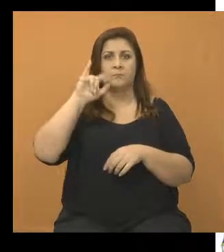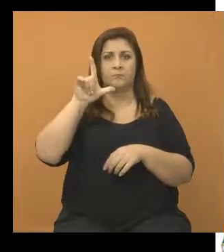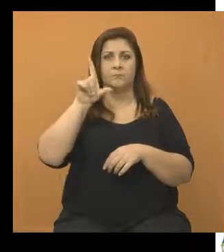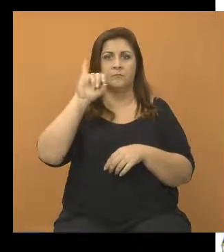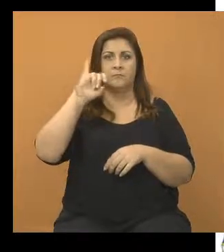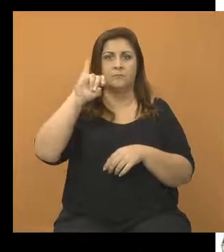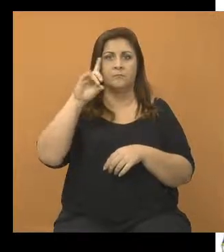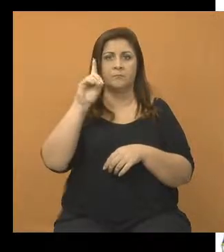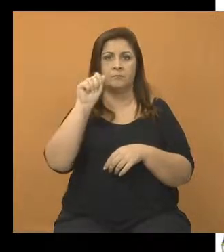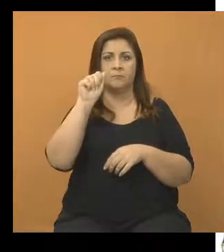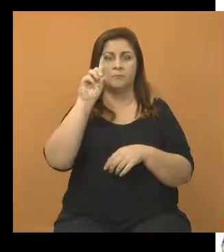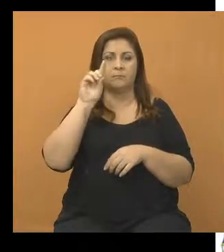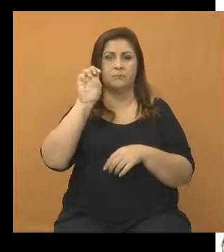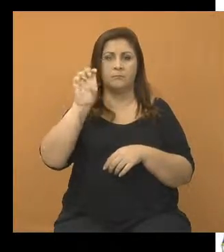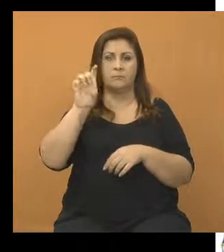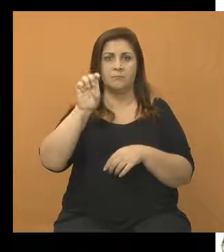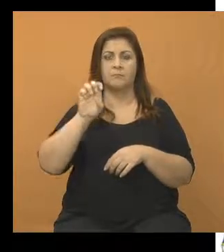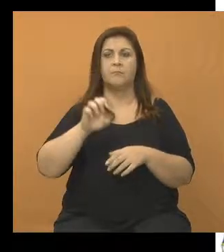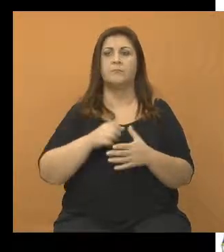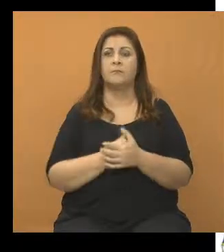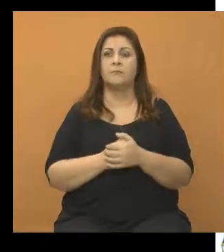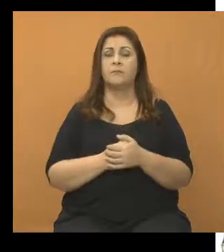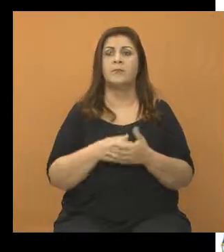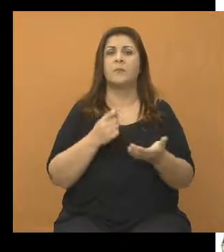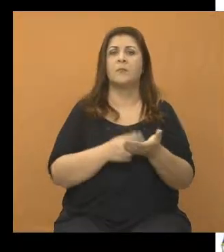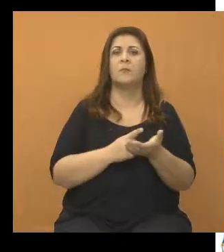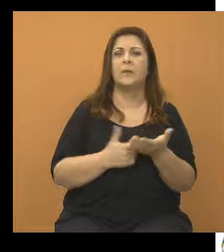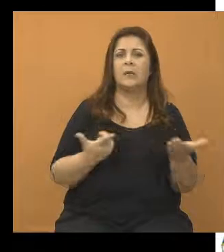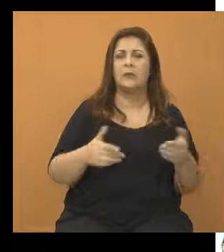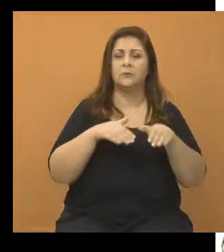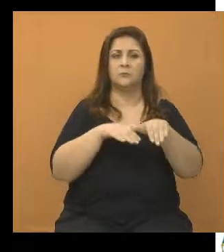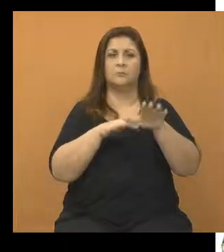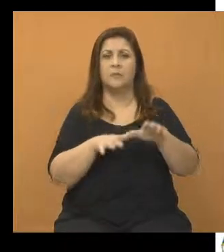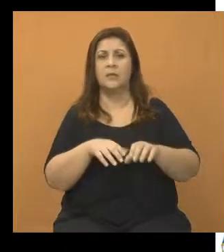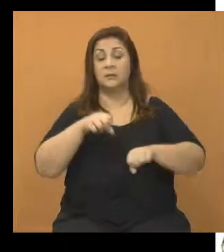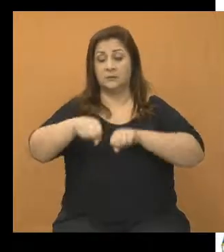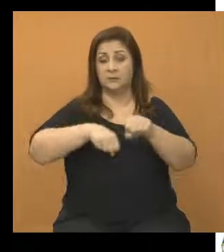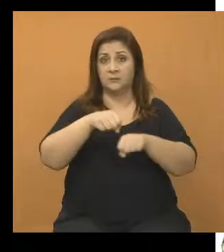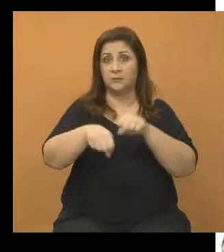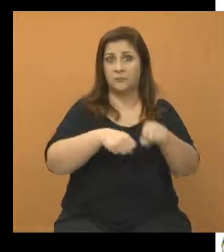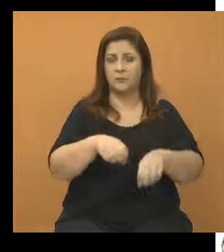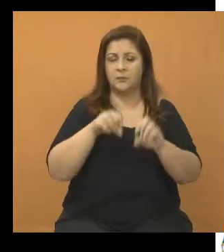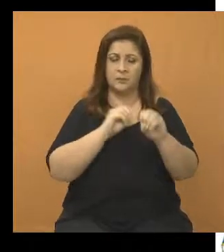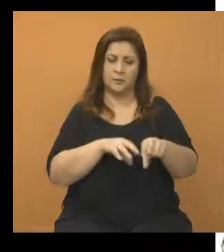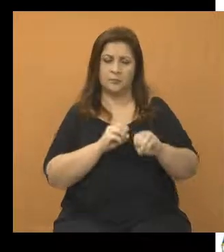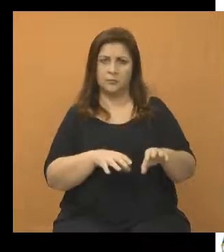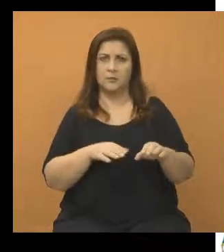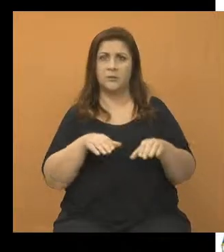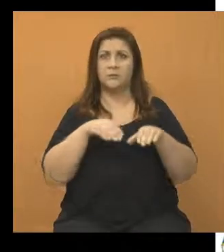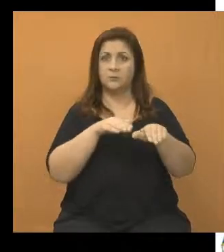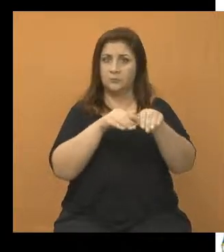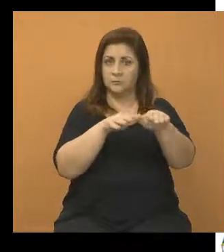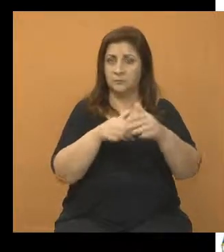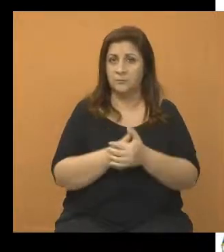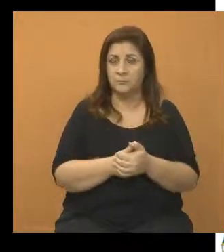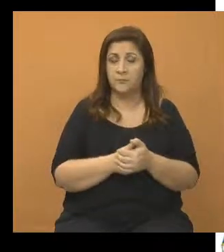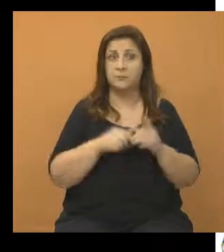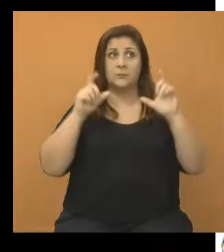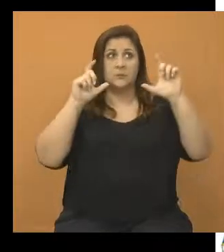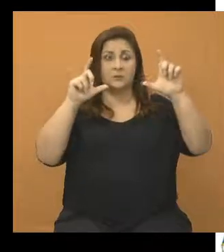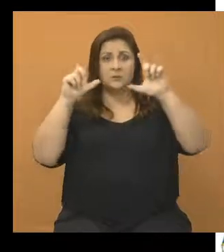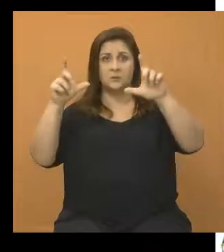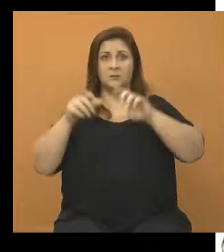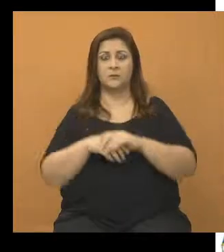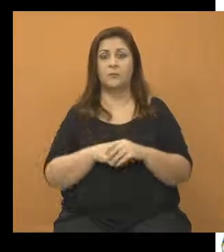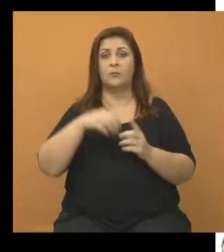como projetos estruturantes, plano de mobilidade urbana, acessibilidade de ciclovia, educação de trânsito, ampliação da sinalização, abrigos